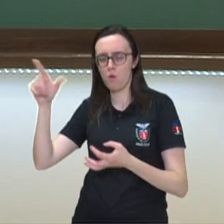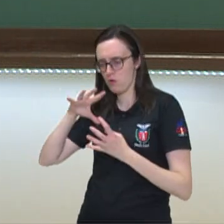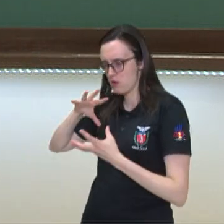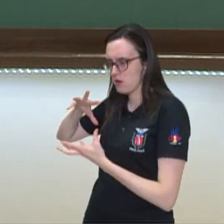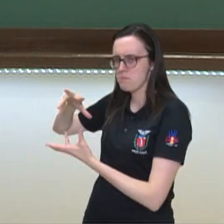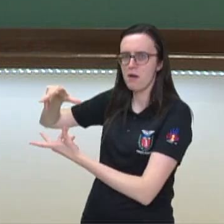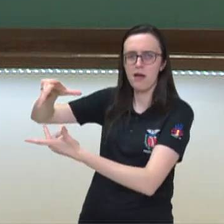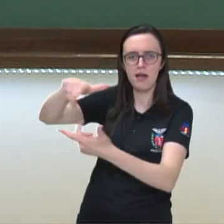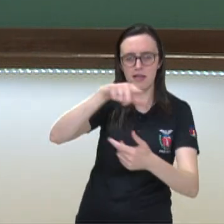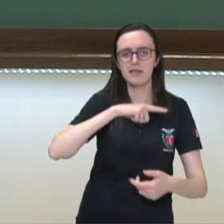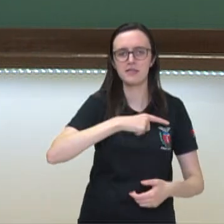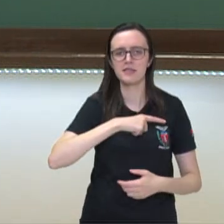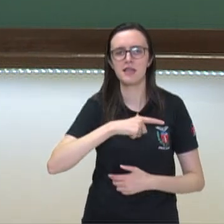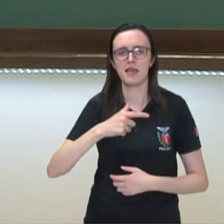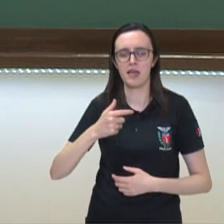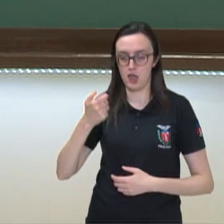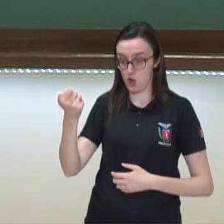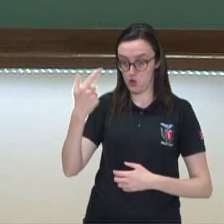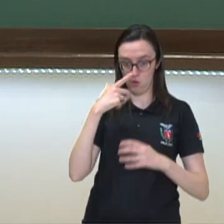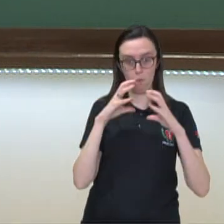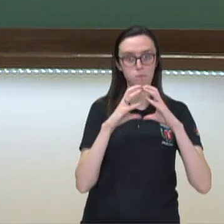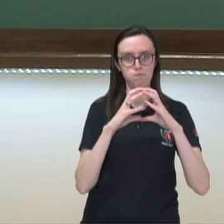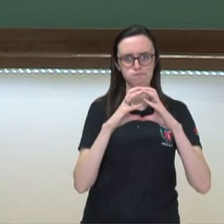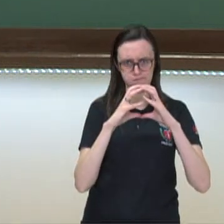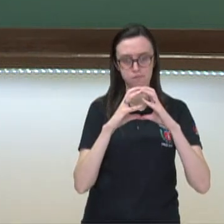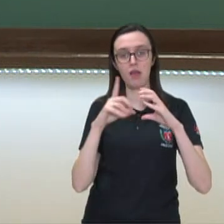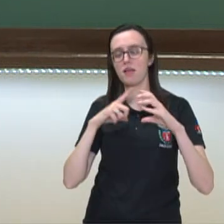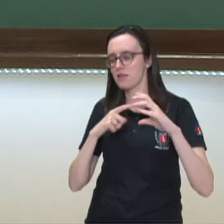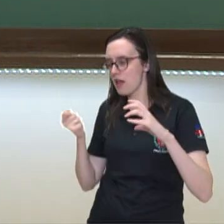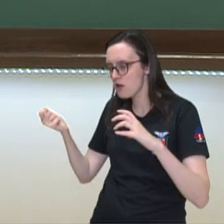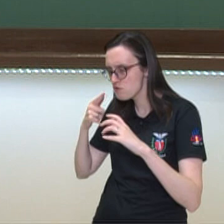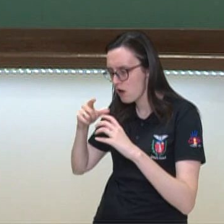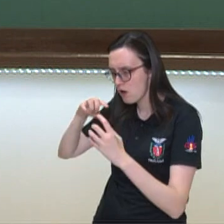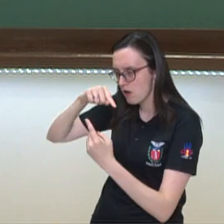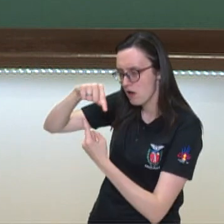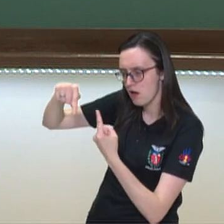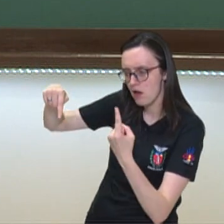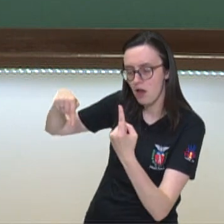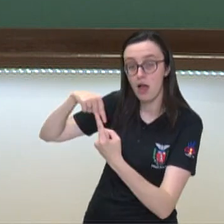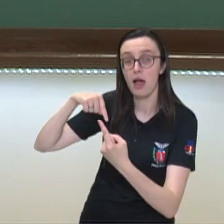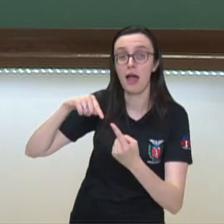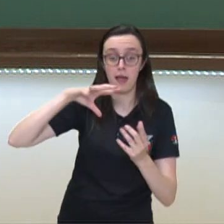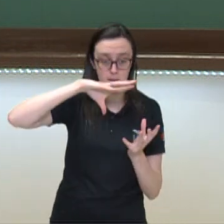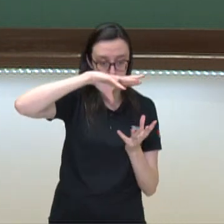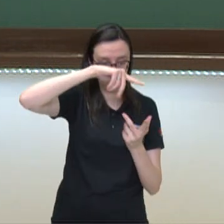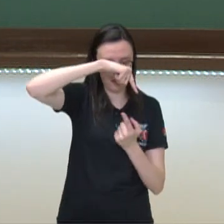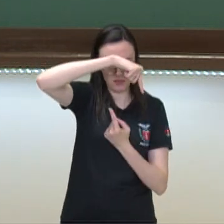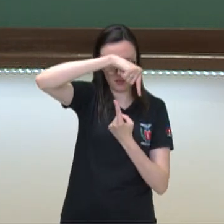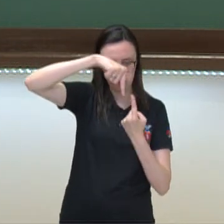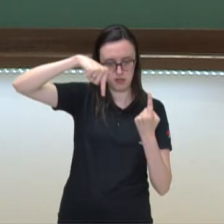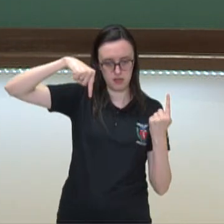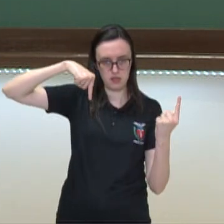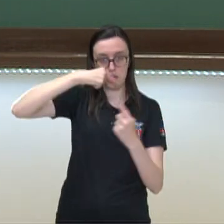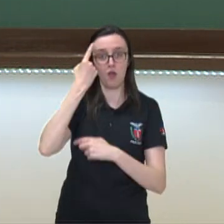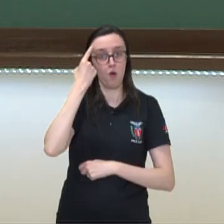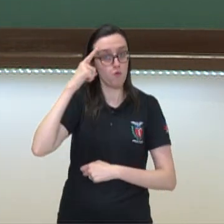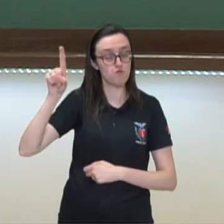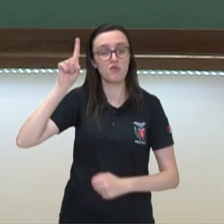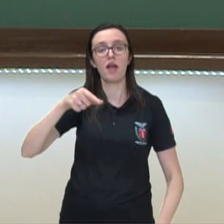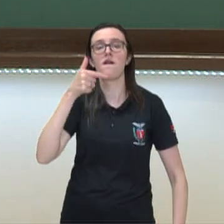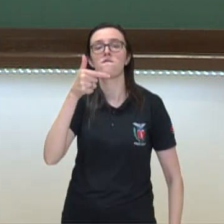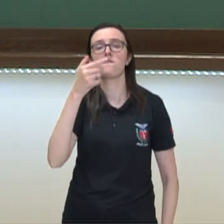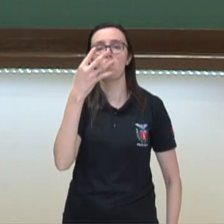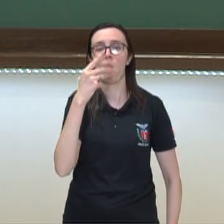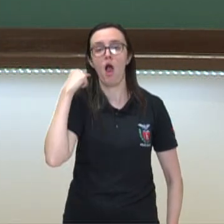redondos, os sóis, a Terra gira em torno de si mesma. E isso forma um dia. Ela demora